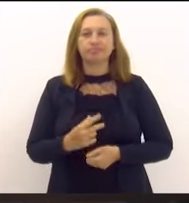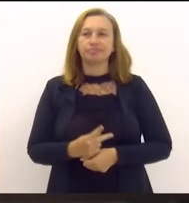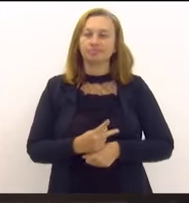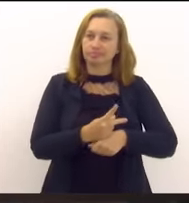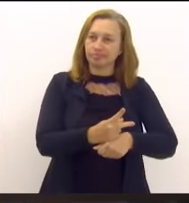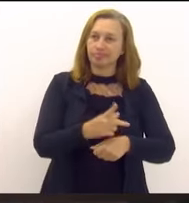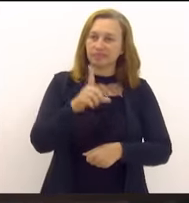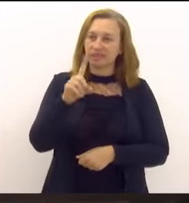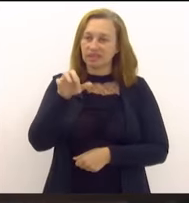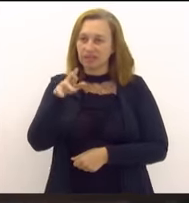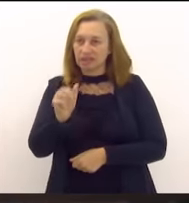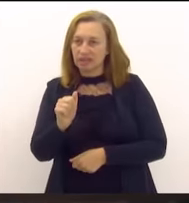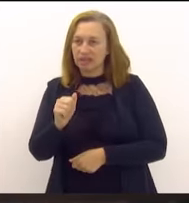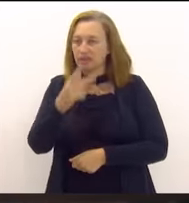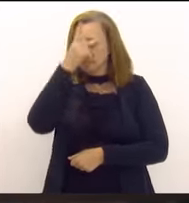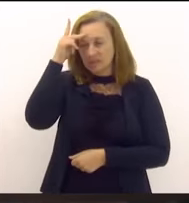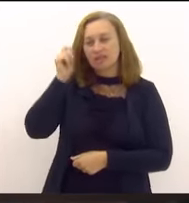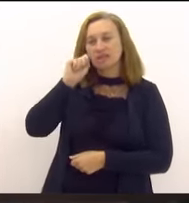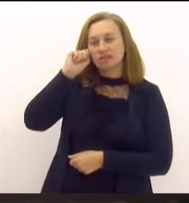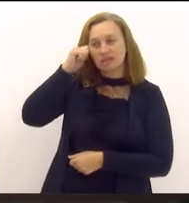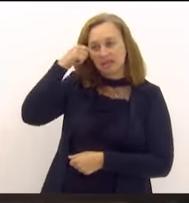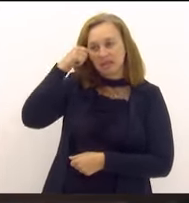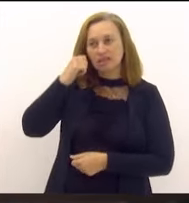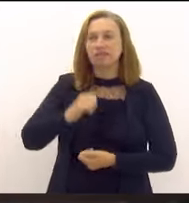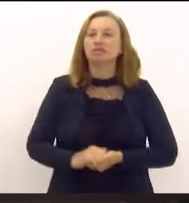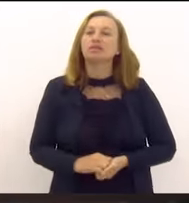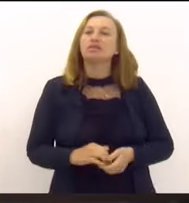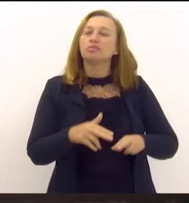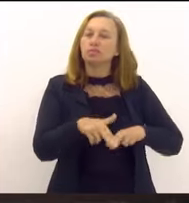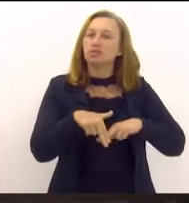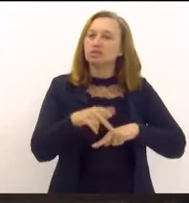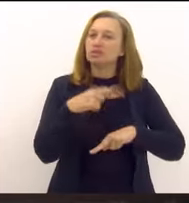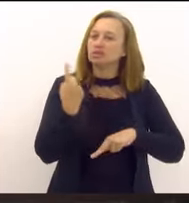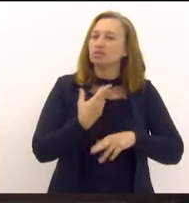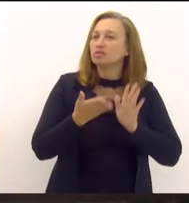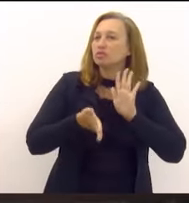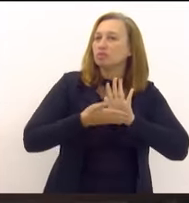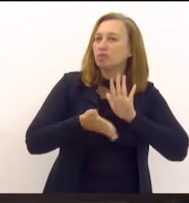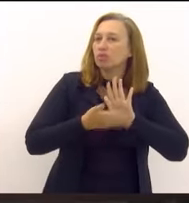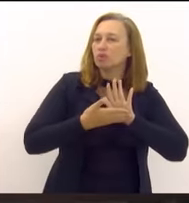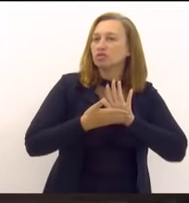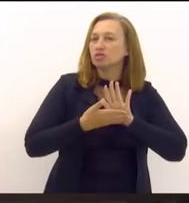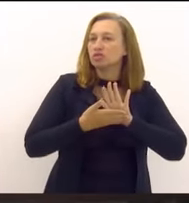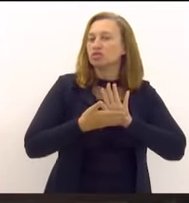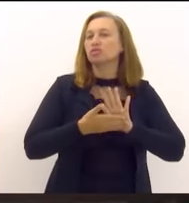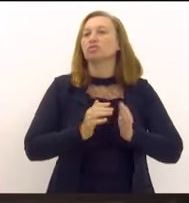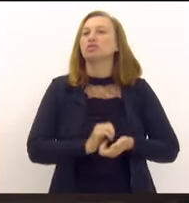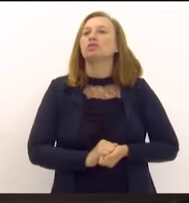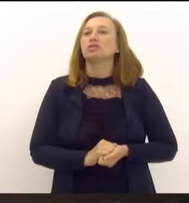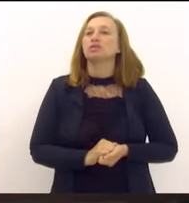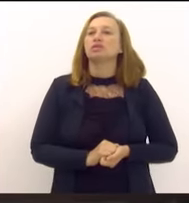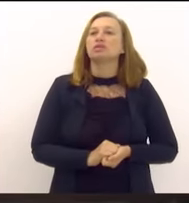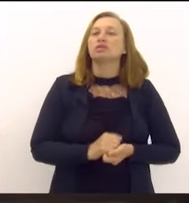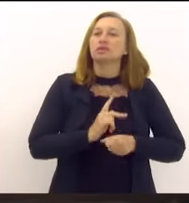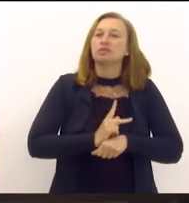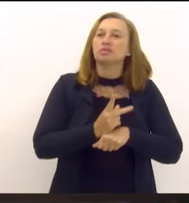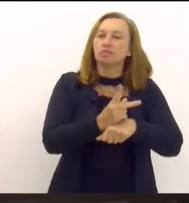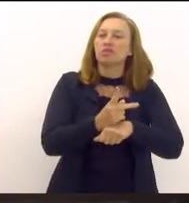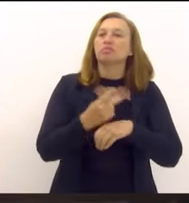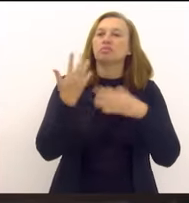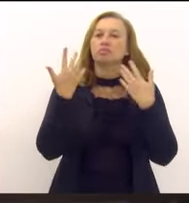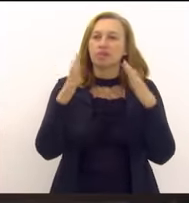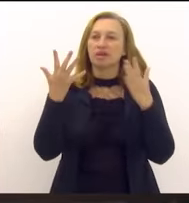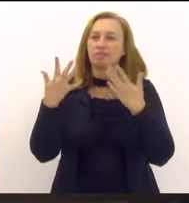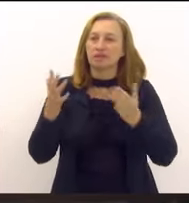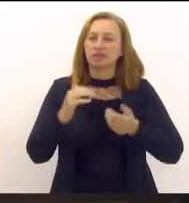dedicado para personalidades mulheres negras, e é por isso que nós estamos propondo para ela esse prêmio Dandara.